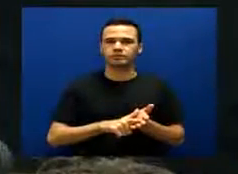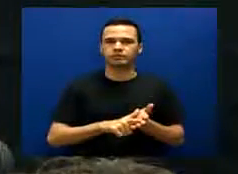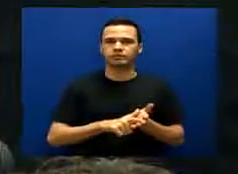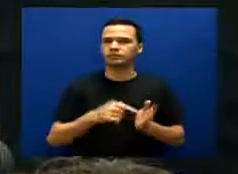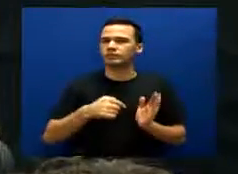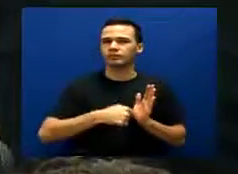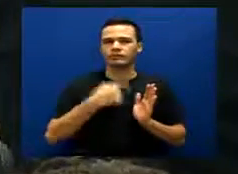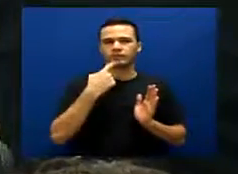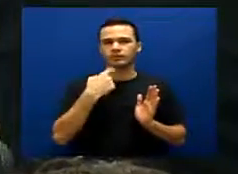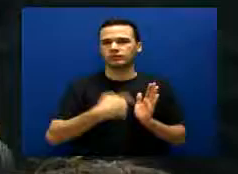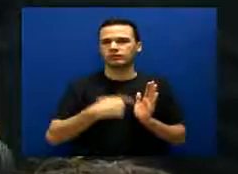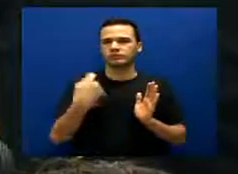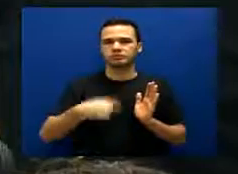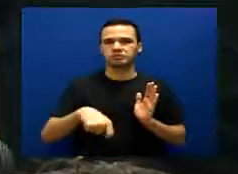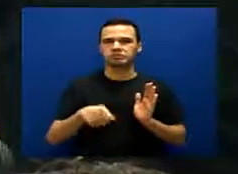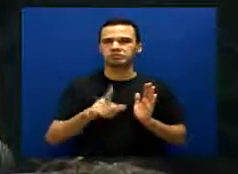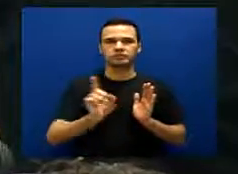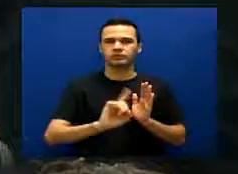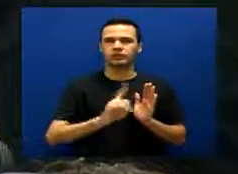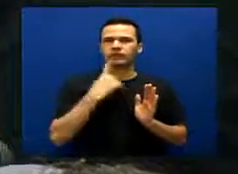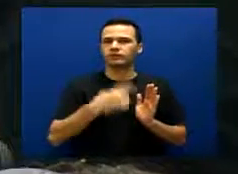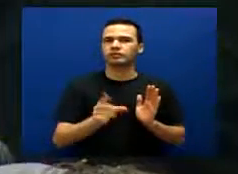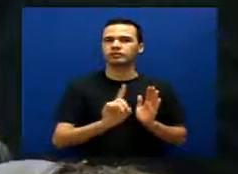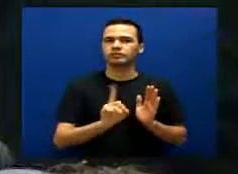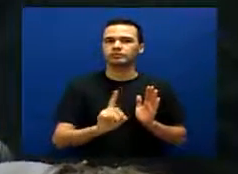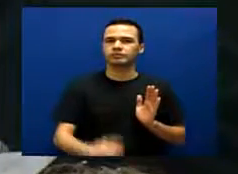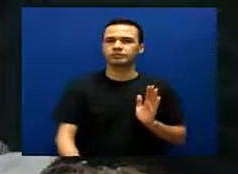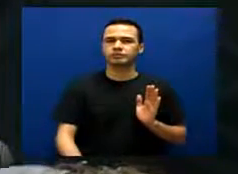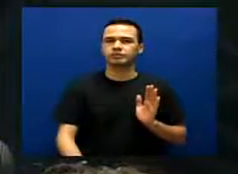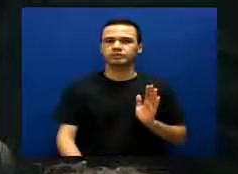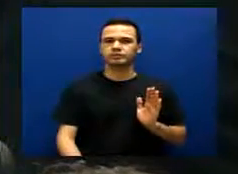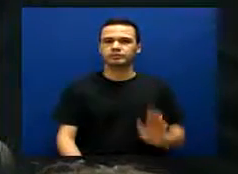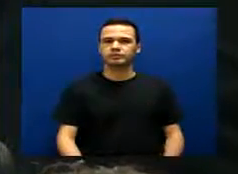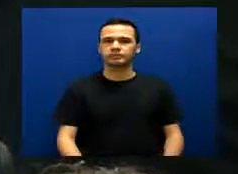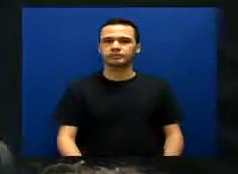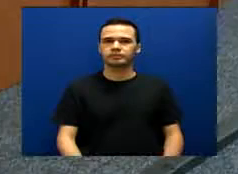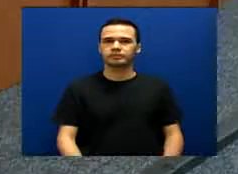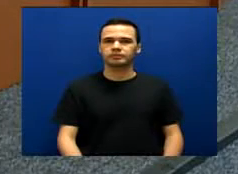Não, não fala. Aqui não fala. Não tem a quantidade.